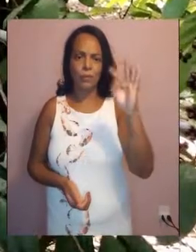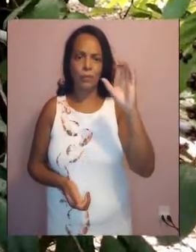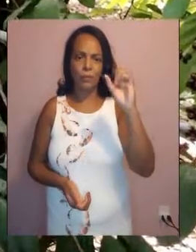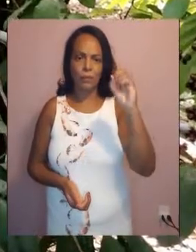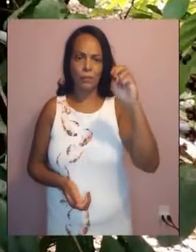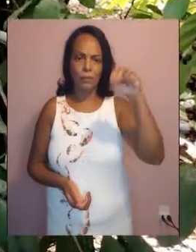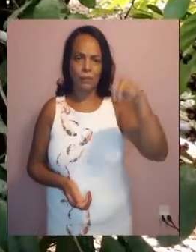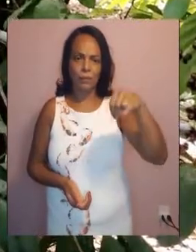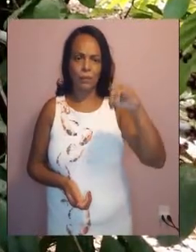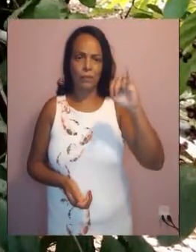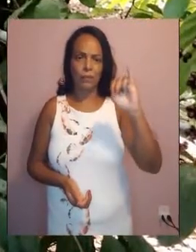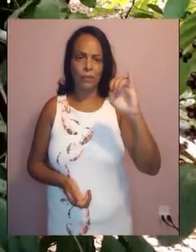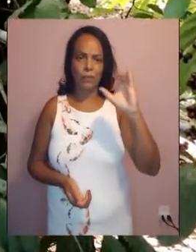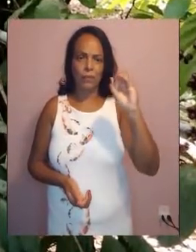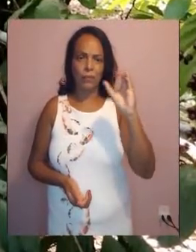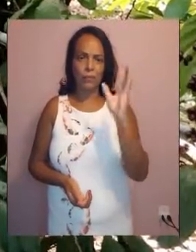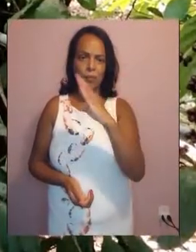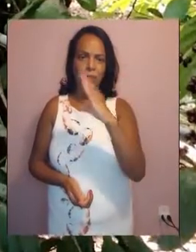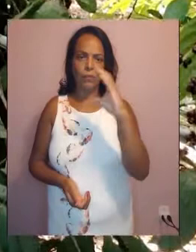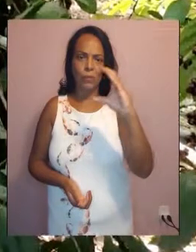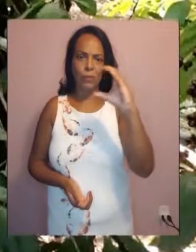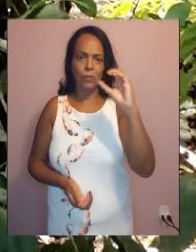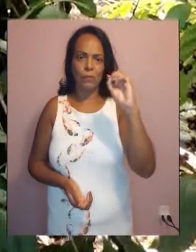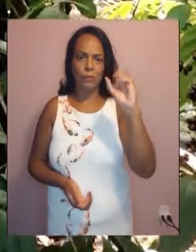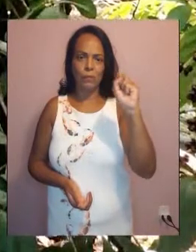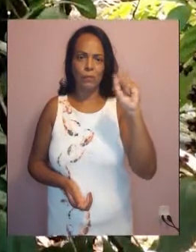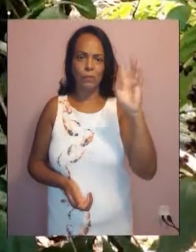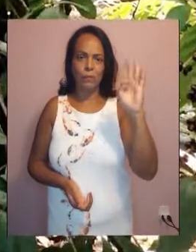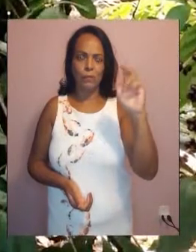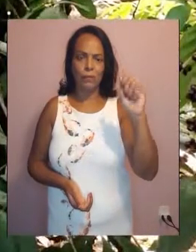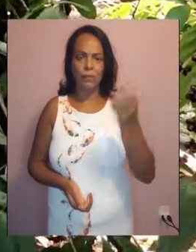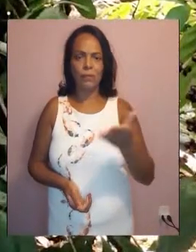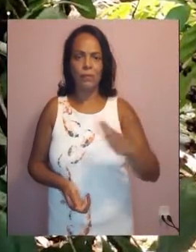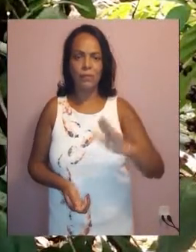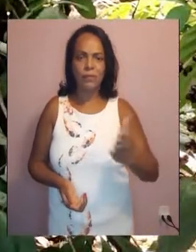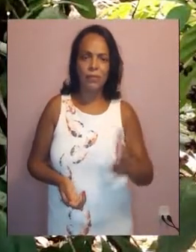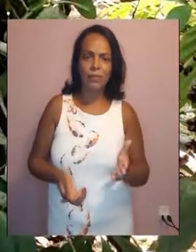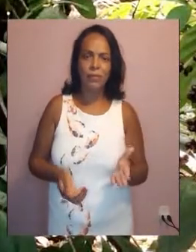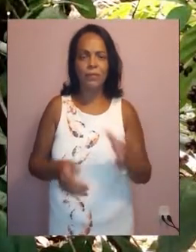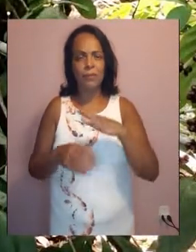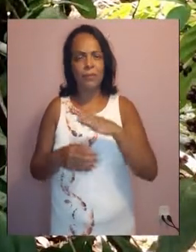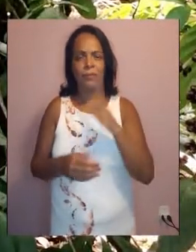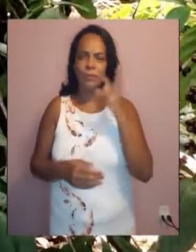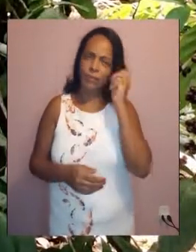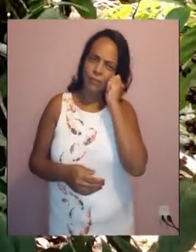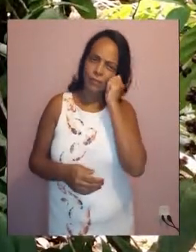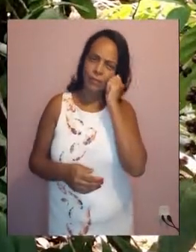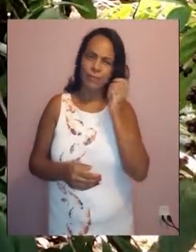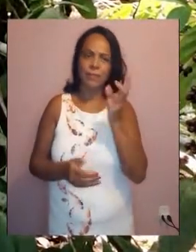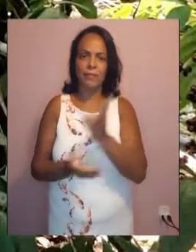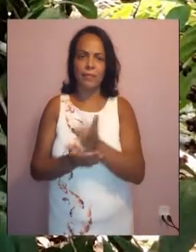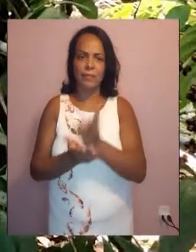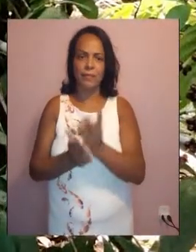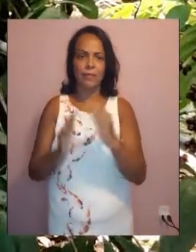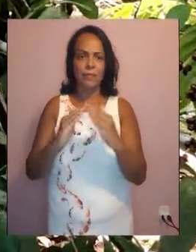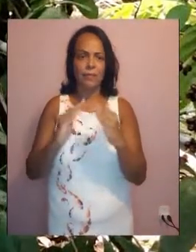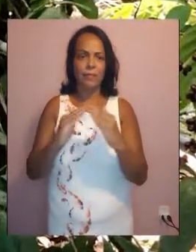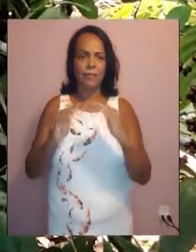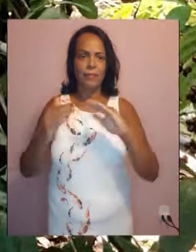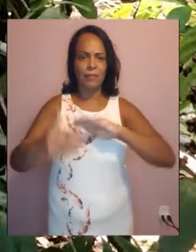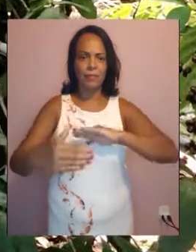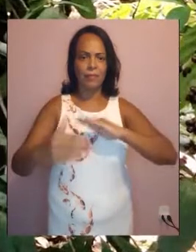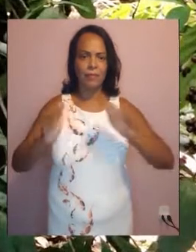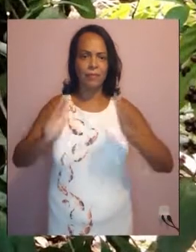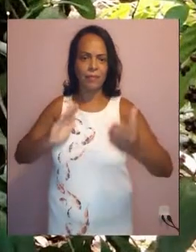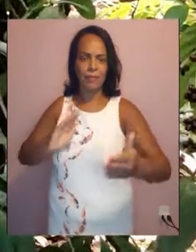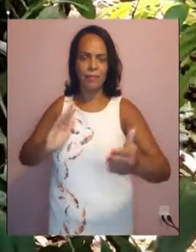né, e o Antônio Costa por algumas vezes se fez ali